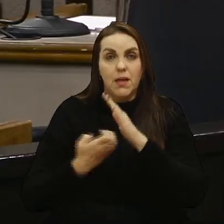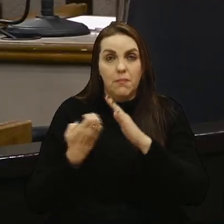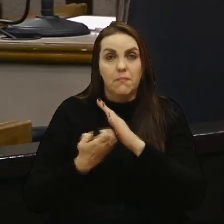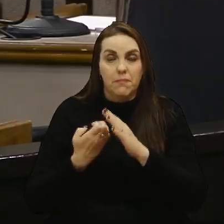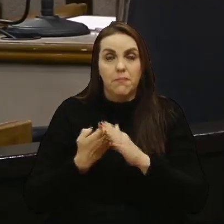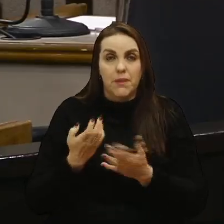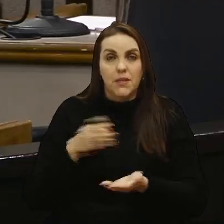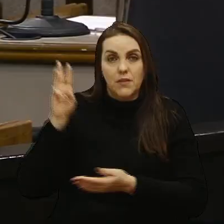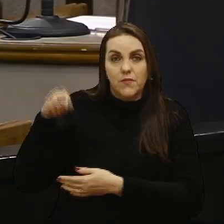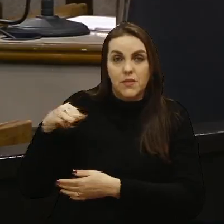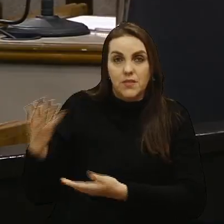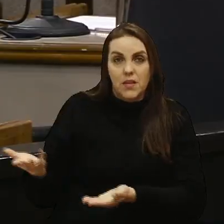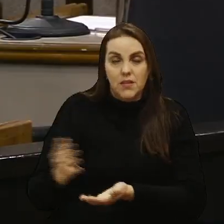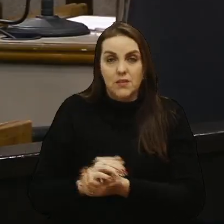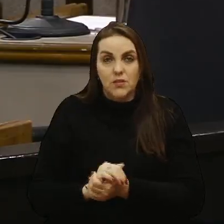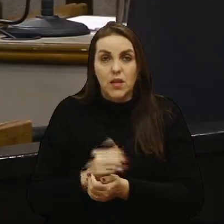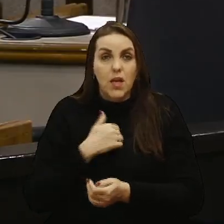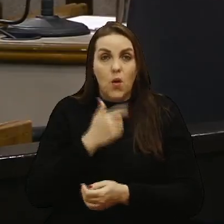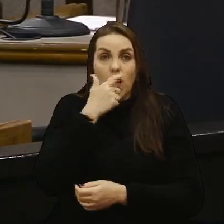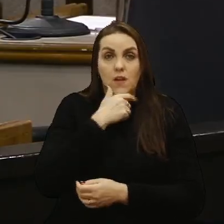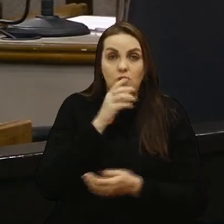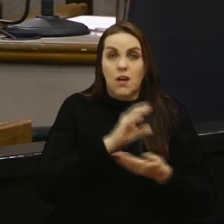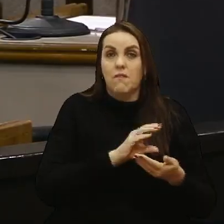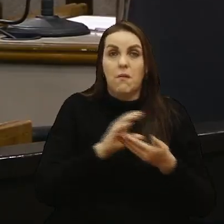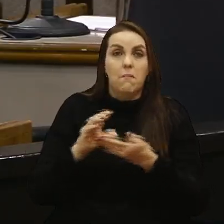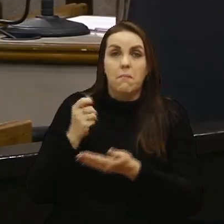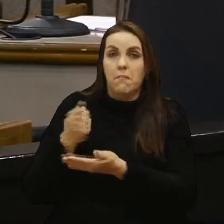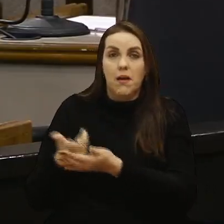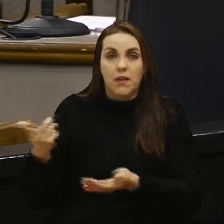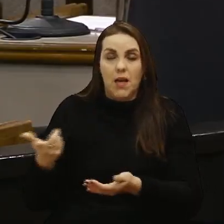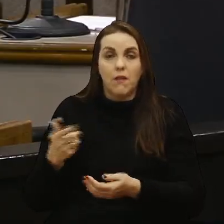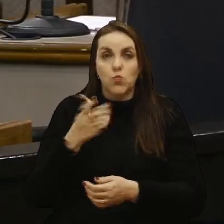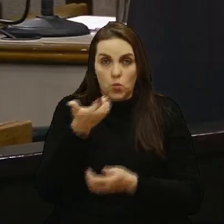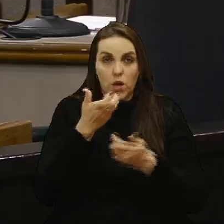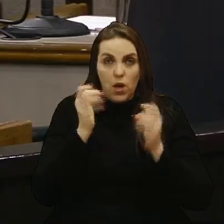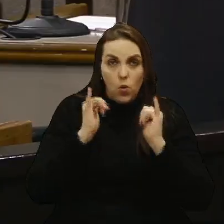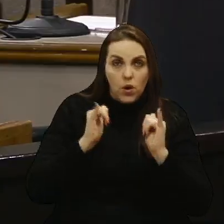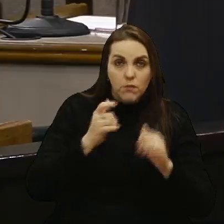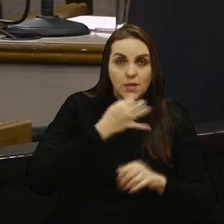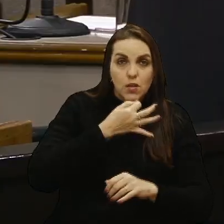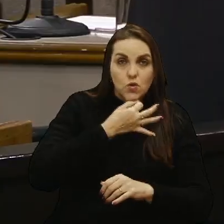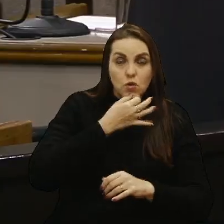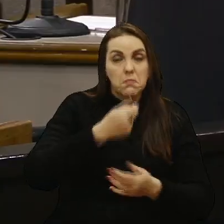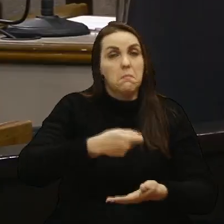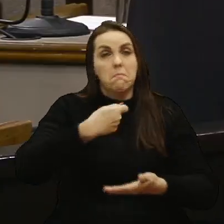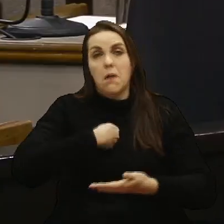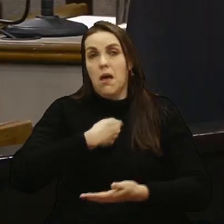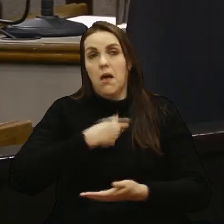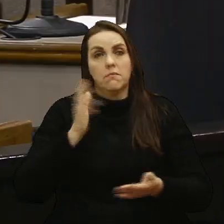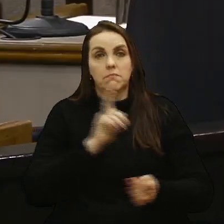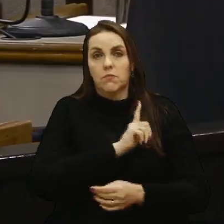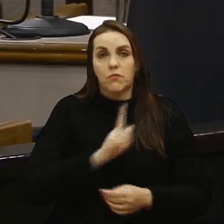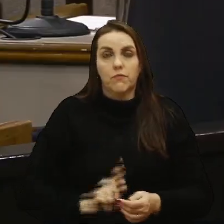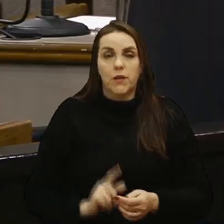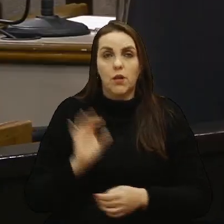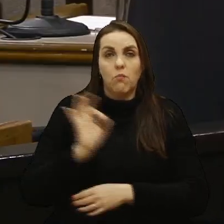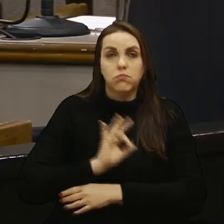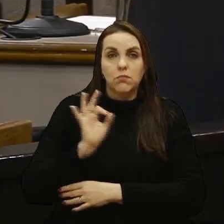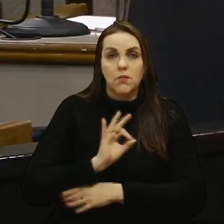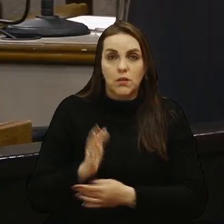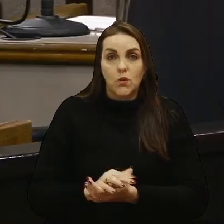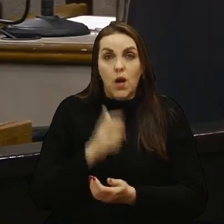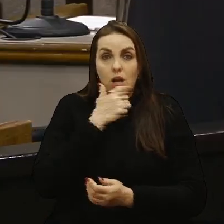ônibus Visate. Eu achava que pagava Visate, se vocês quiserem ônibus em Caxias, tem que me pagar aí de parte do governo tantos por cento. Eu achava